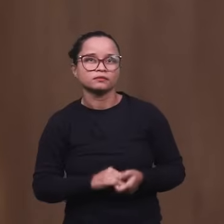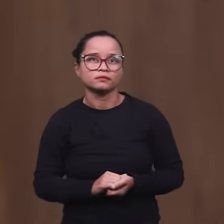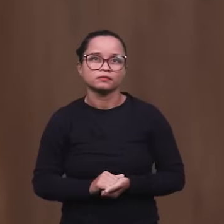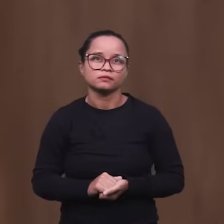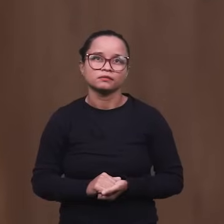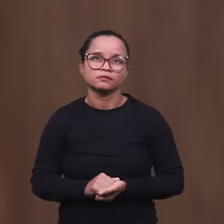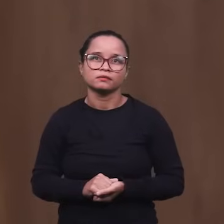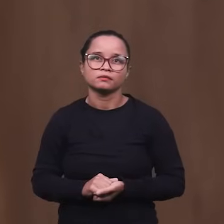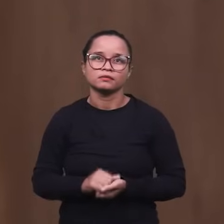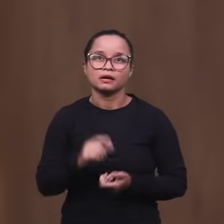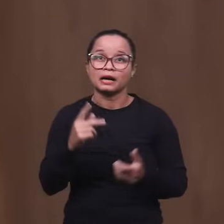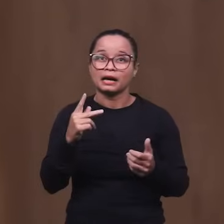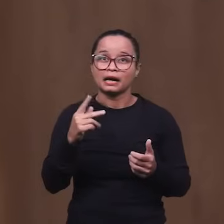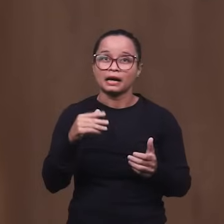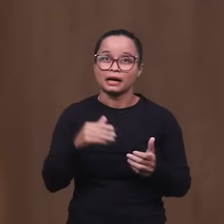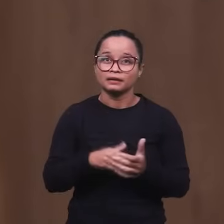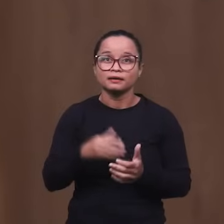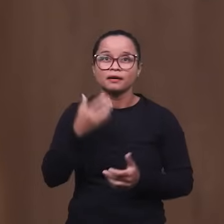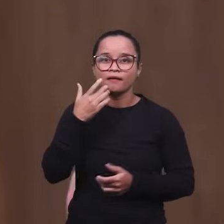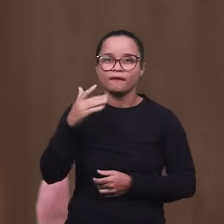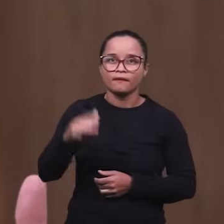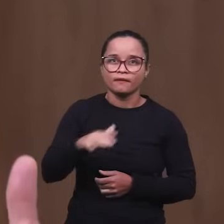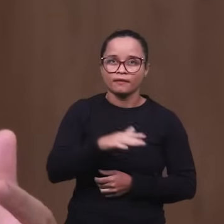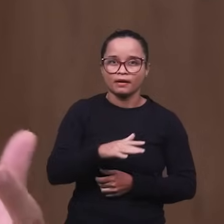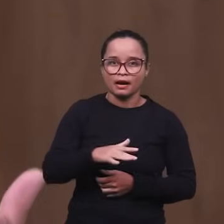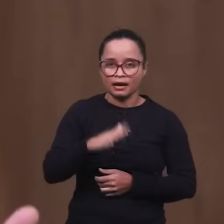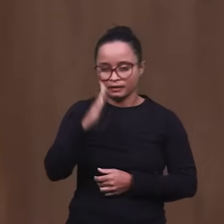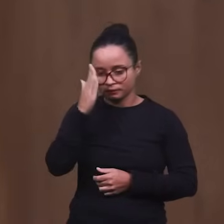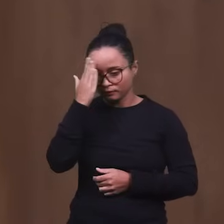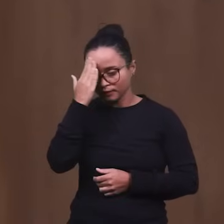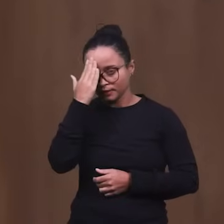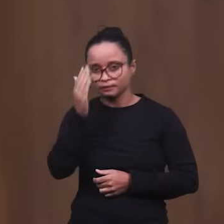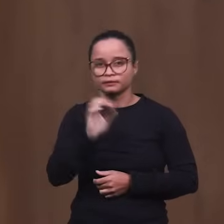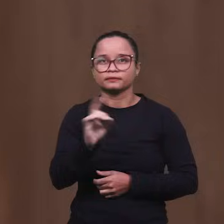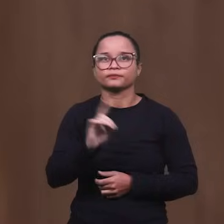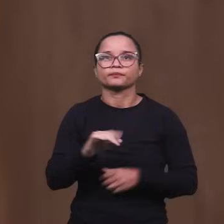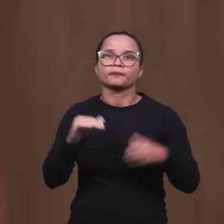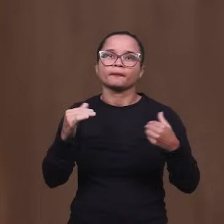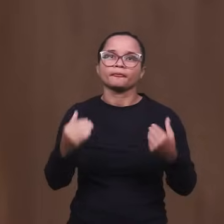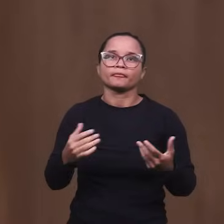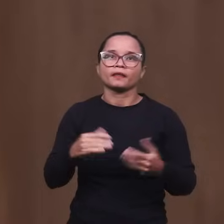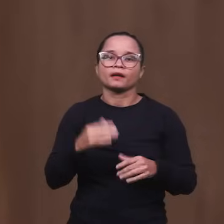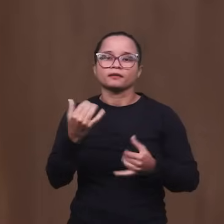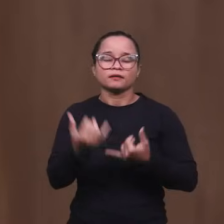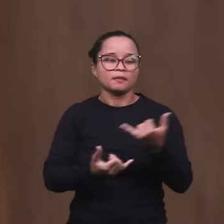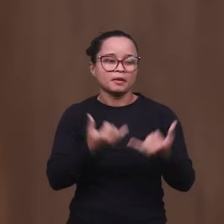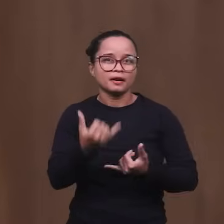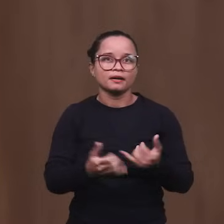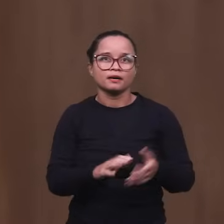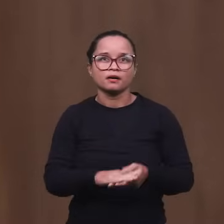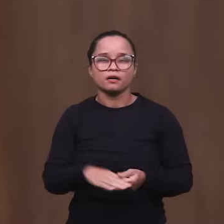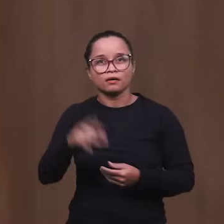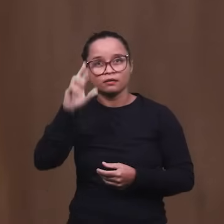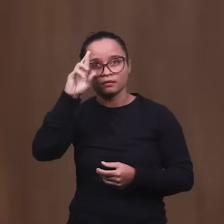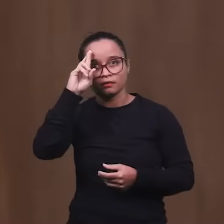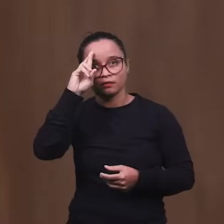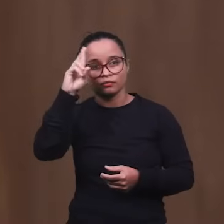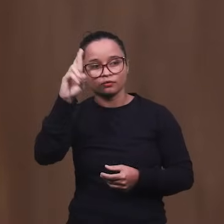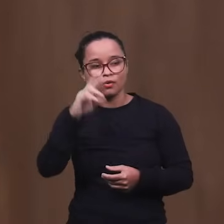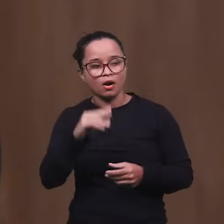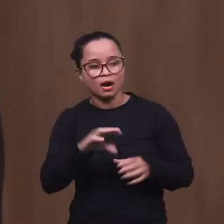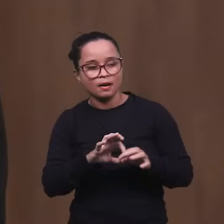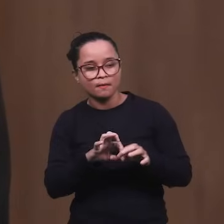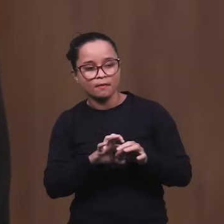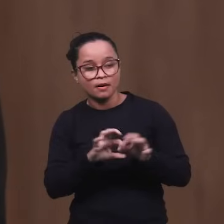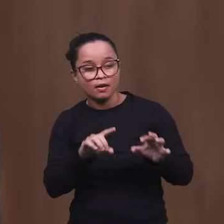daqui a pouco, até a criança criar porque a criança não tem maturidade. Então a criança vai brincar, não, o Senhor não permitiu você